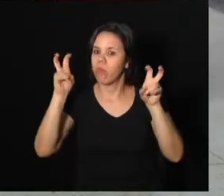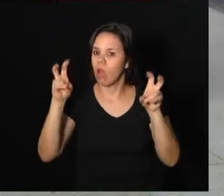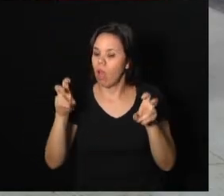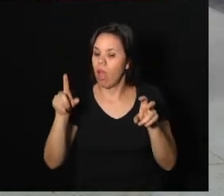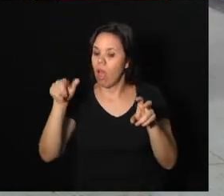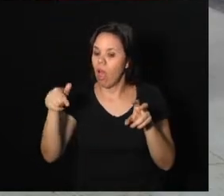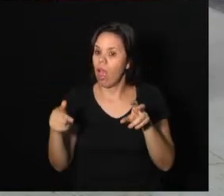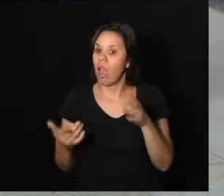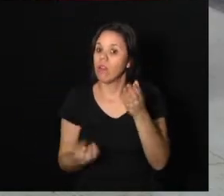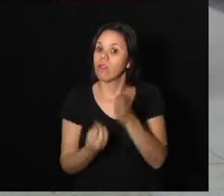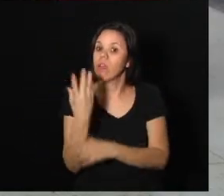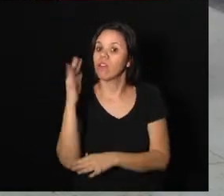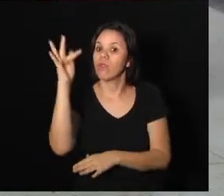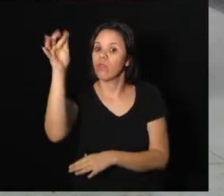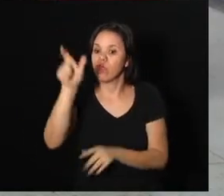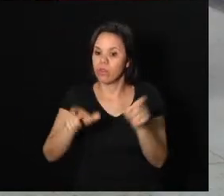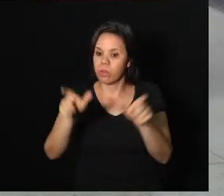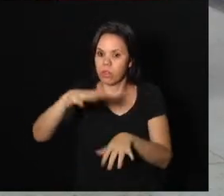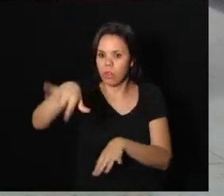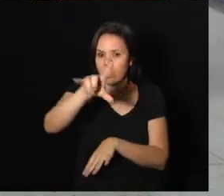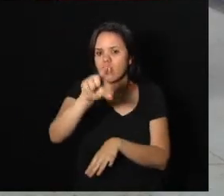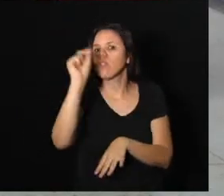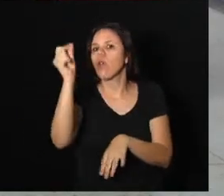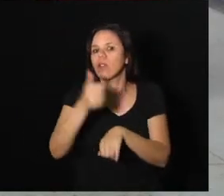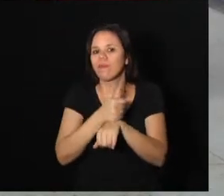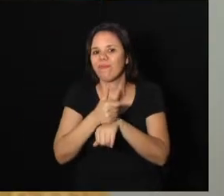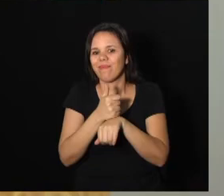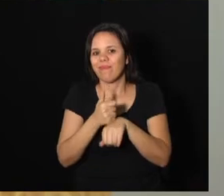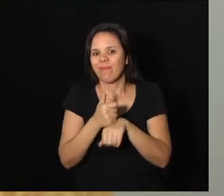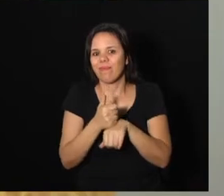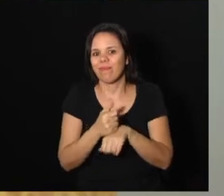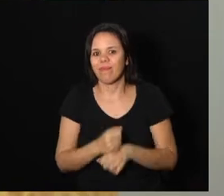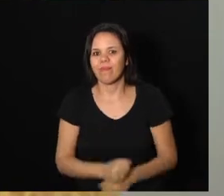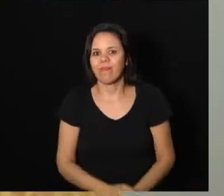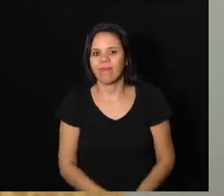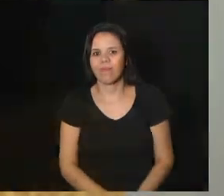futuro de muita gente: a escolha da carreira.